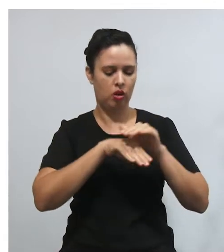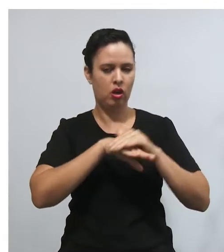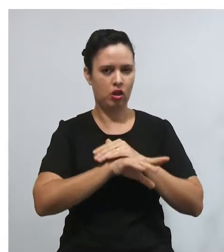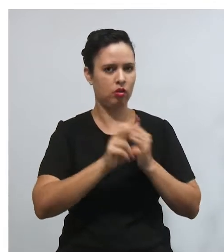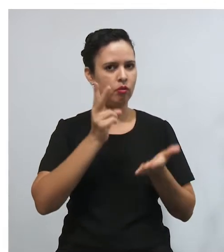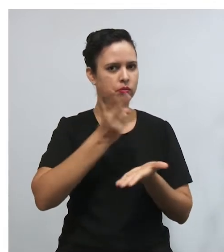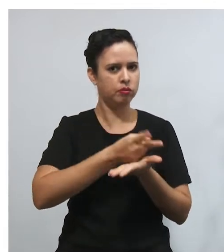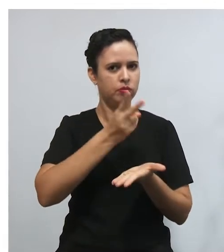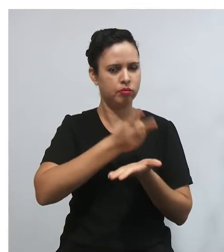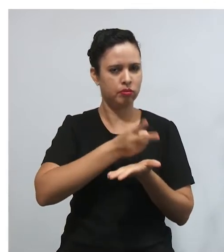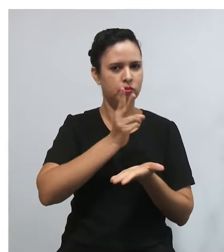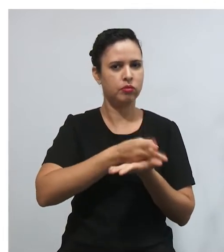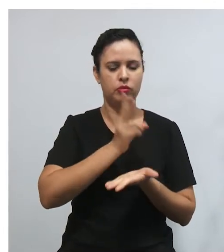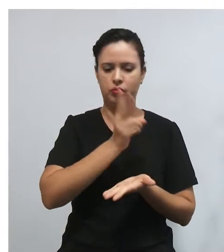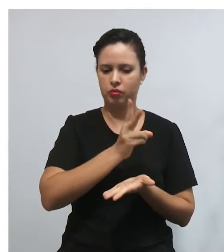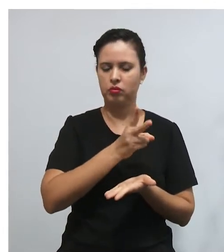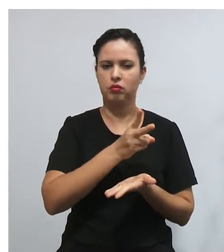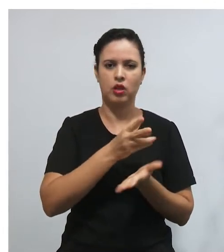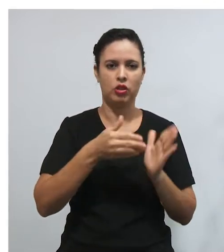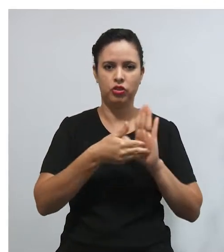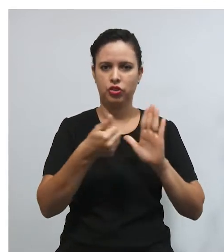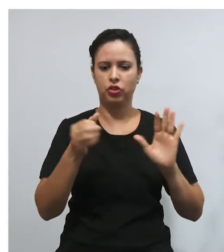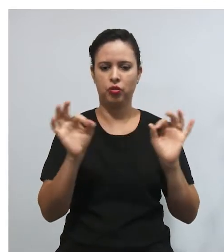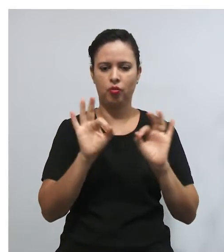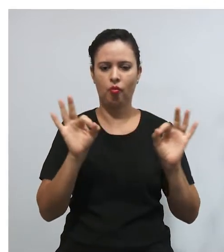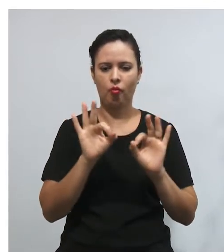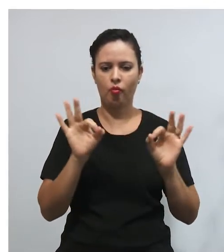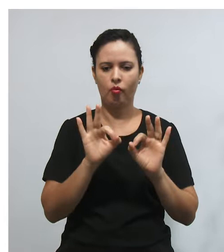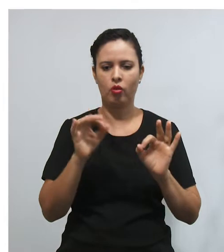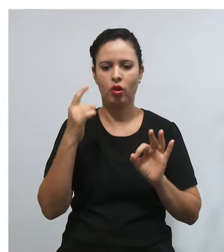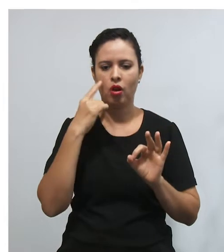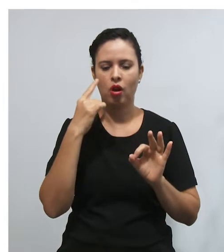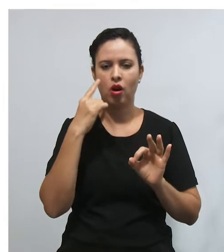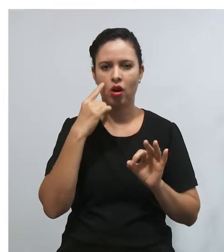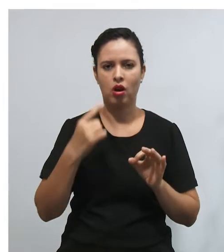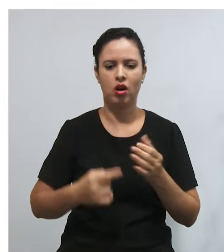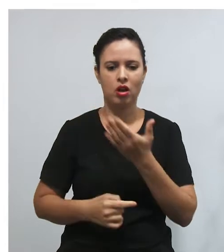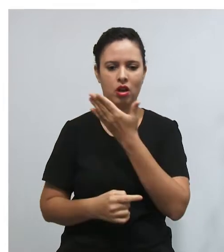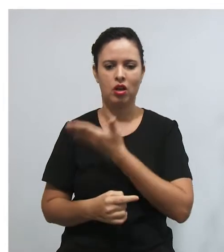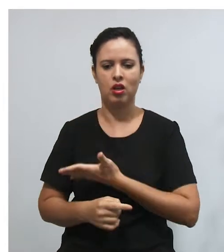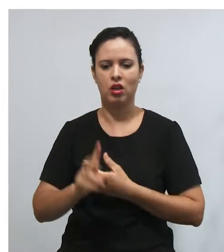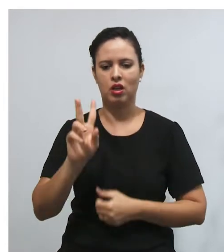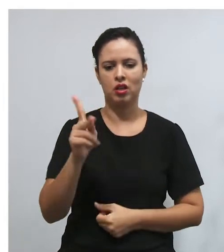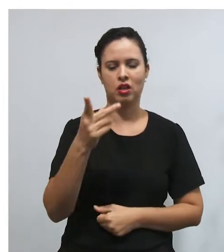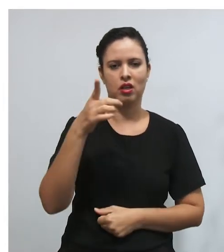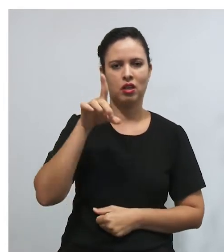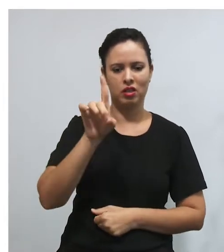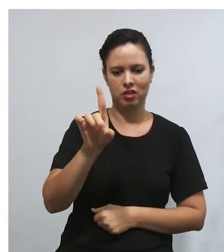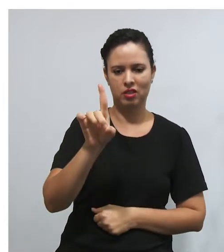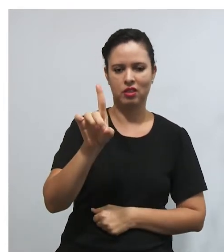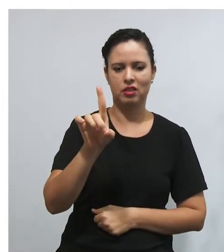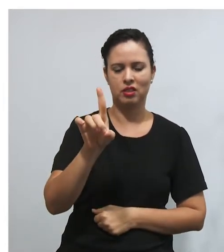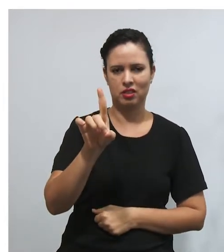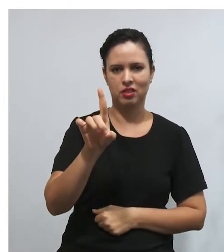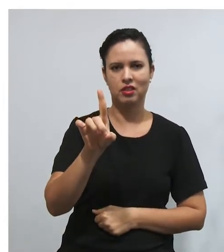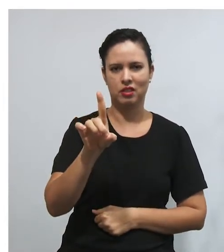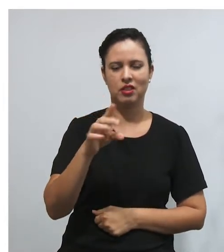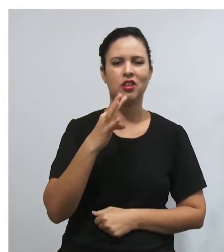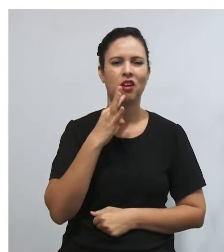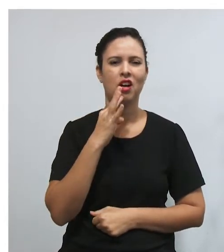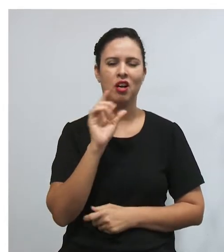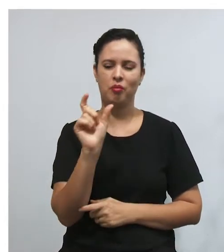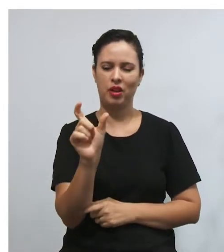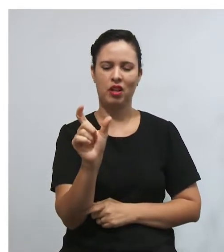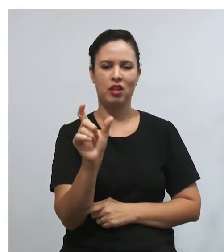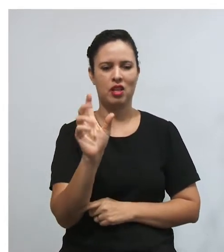permanente, o disco rígido, né? Do inglês, ó, hard disk, que é o HD. Então, também é muito conhecido esse termo aqui, HD.